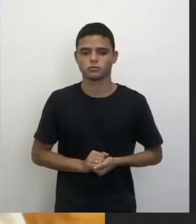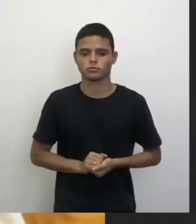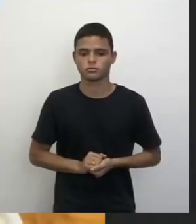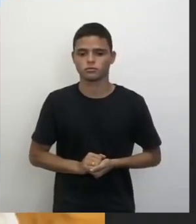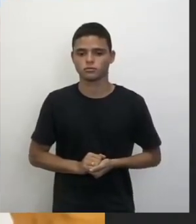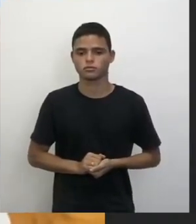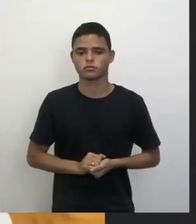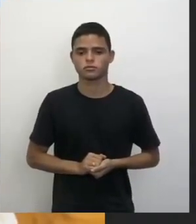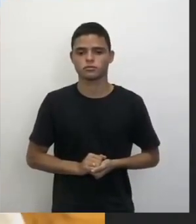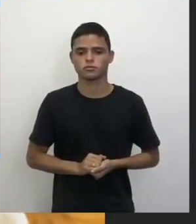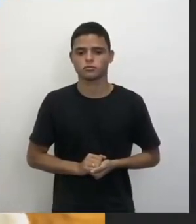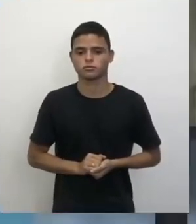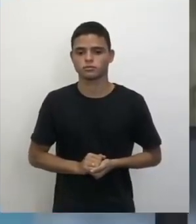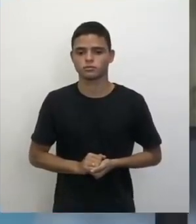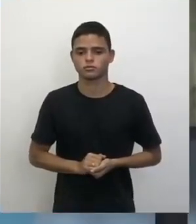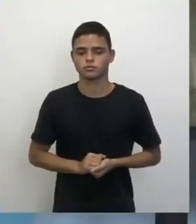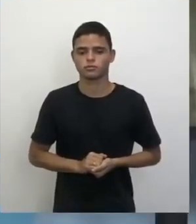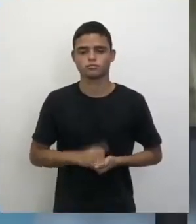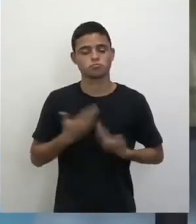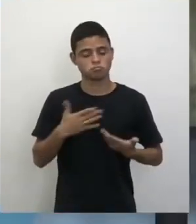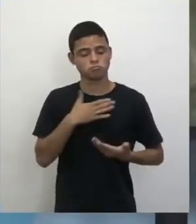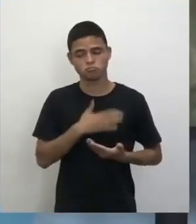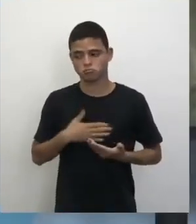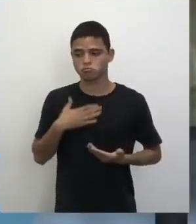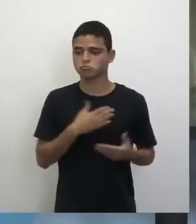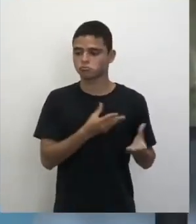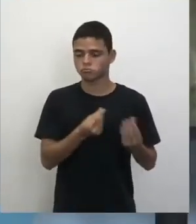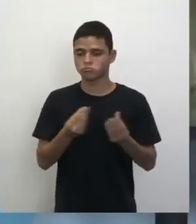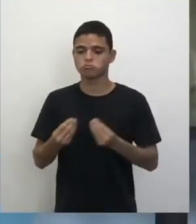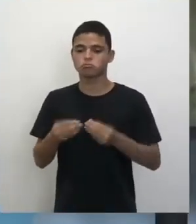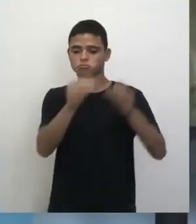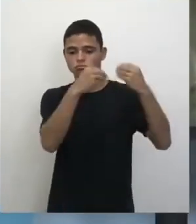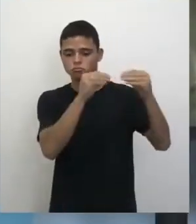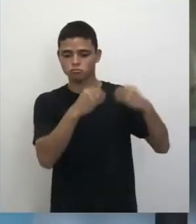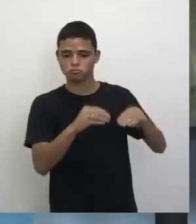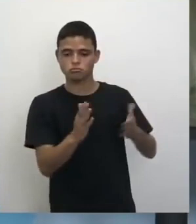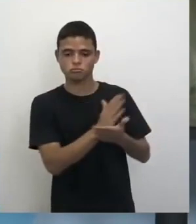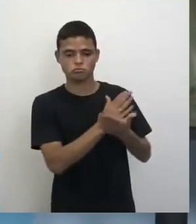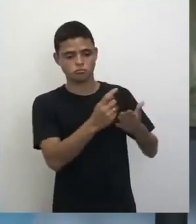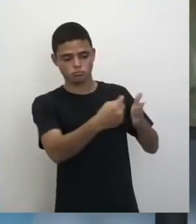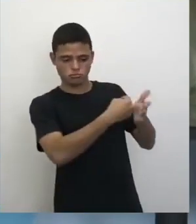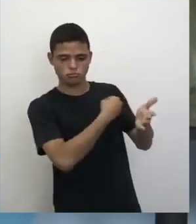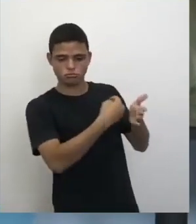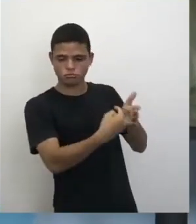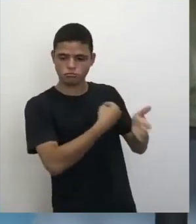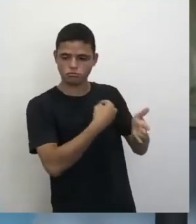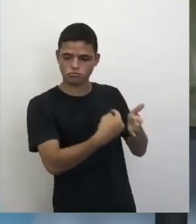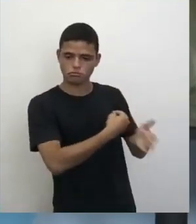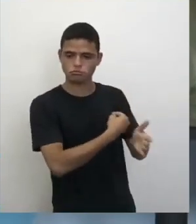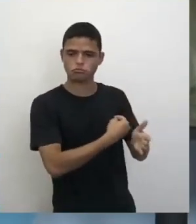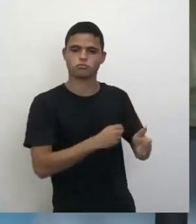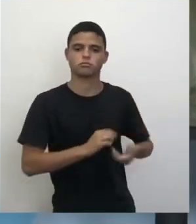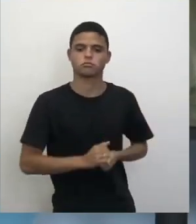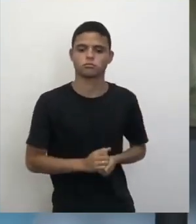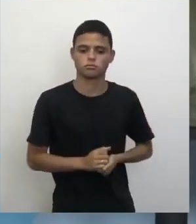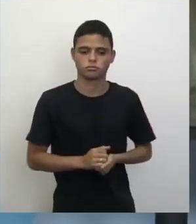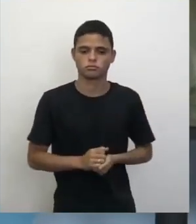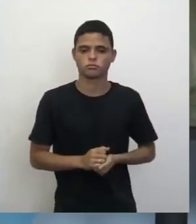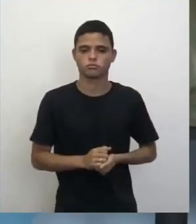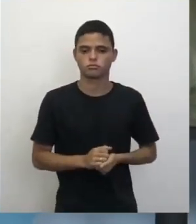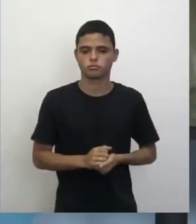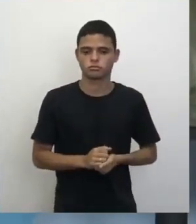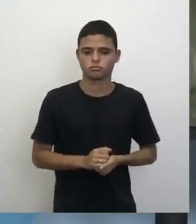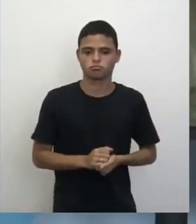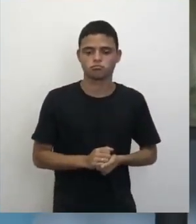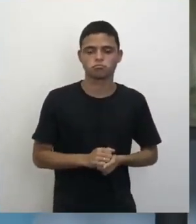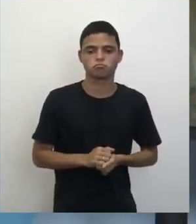Homem Grilo também. Então, eu gosto muito. E eu coloquei aqui também algumas perguntas. A questão que eu coloquei aqui por último. E